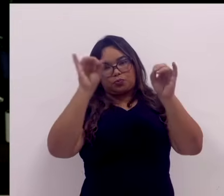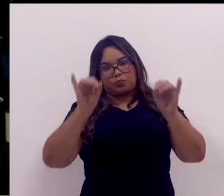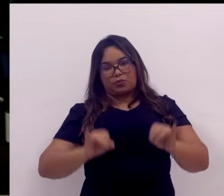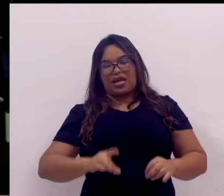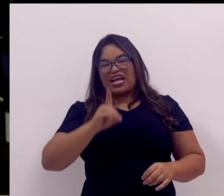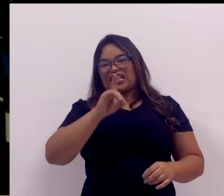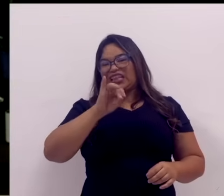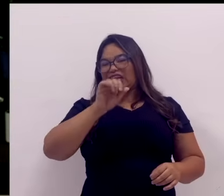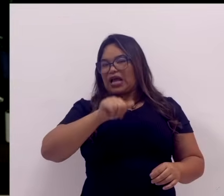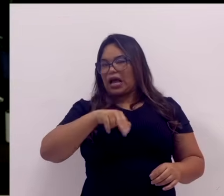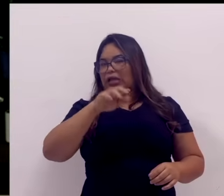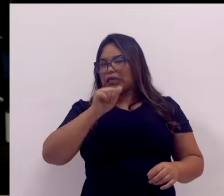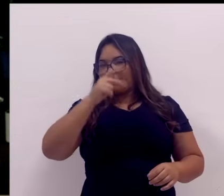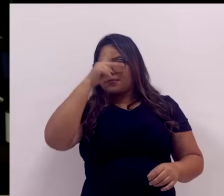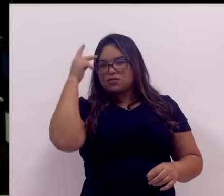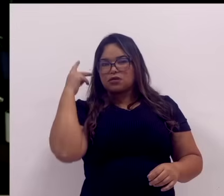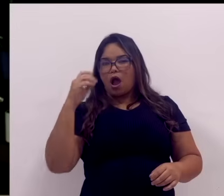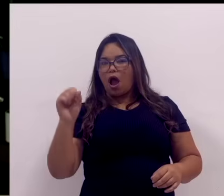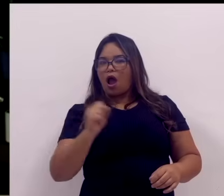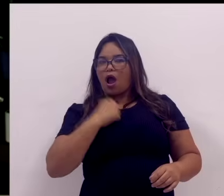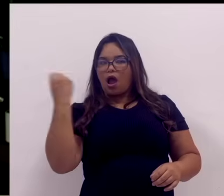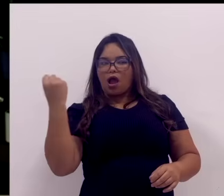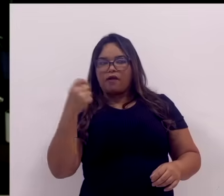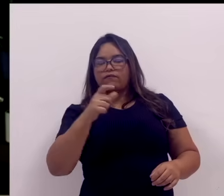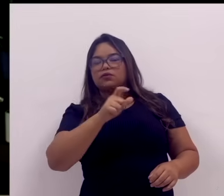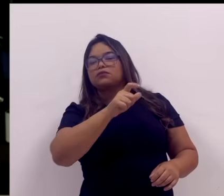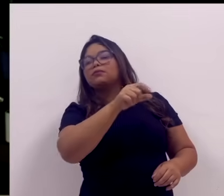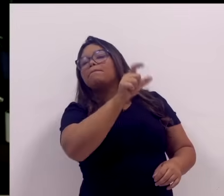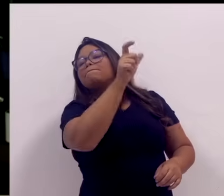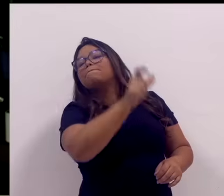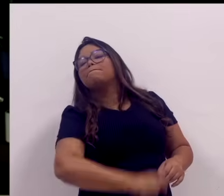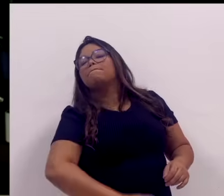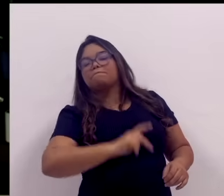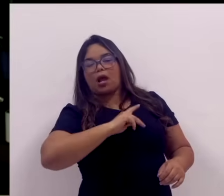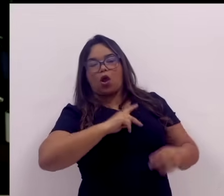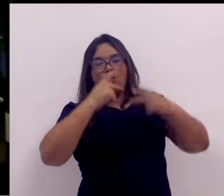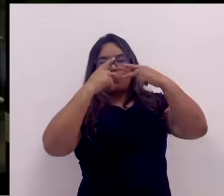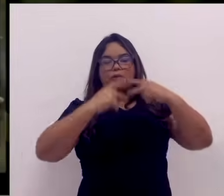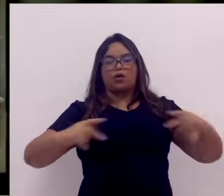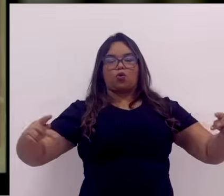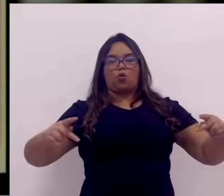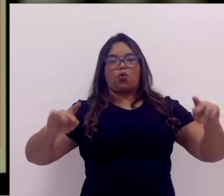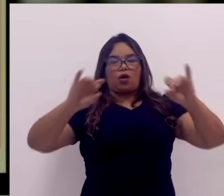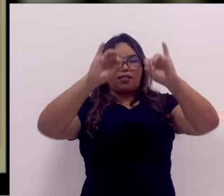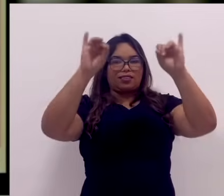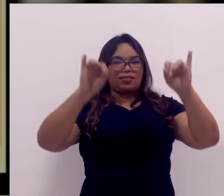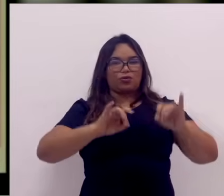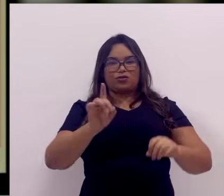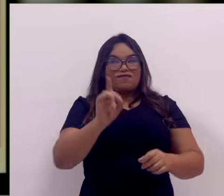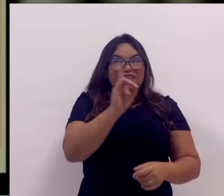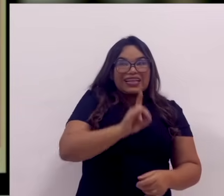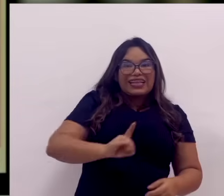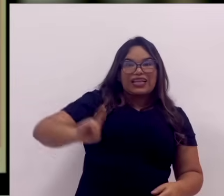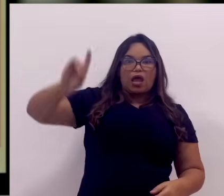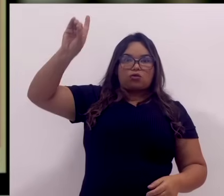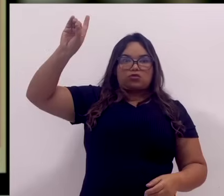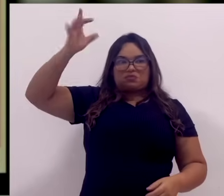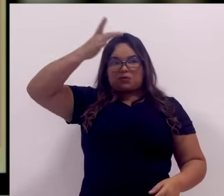Ficaram nervosos quando Paulo pregou acerca de um Deus diferente. E a história diz que Paulo fugiu daqui.